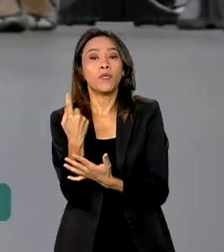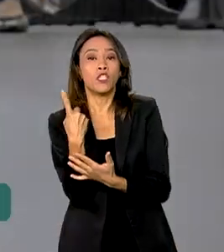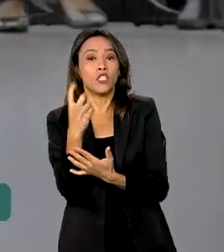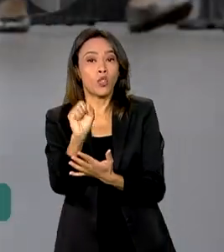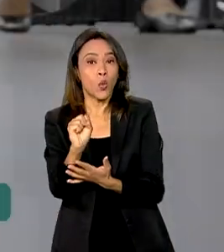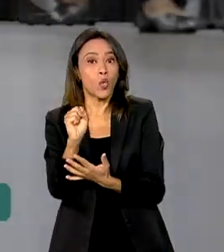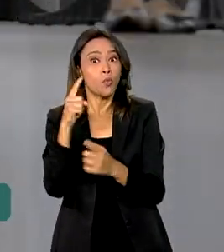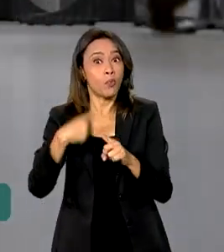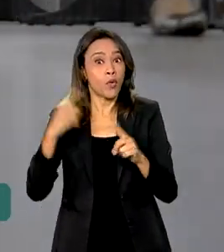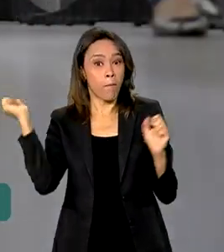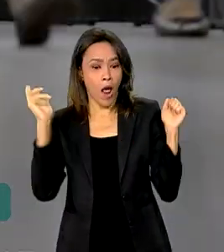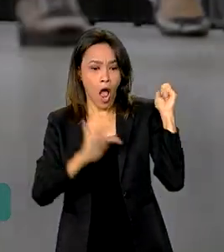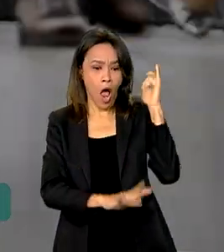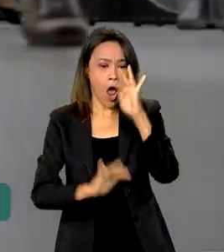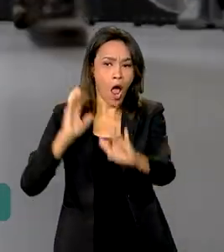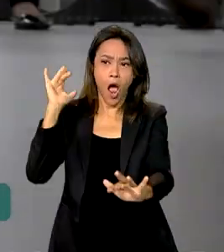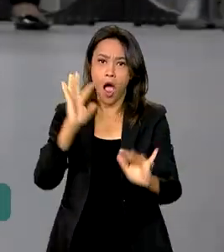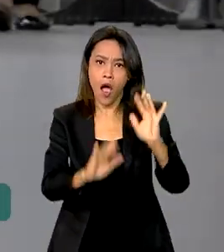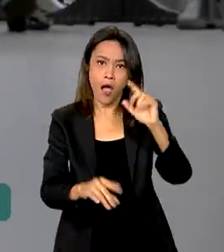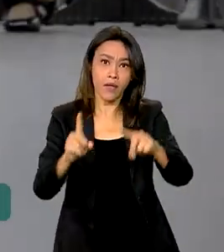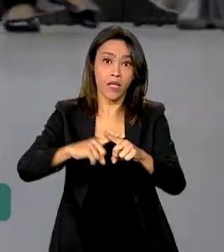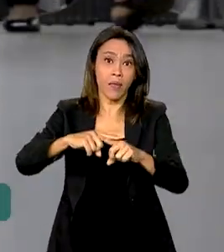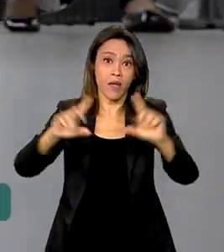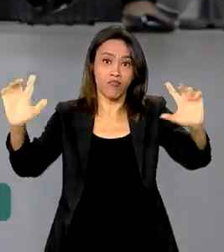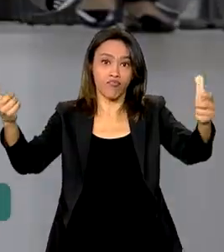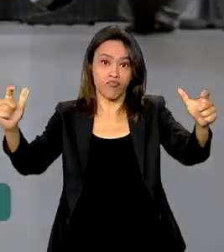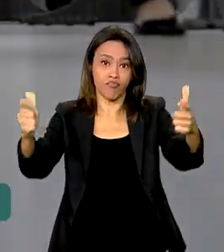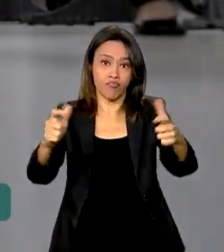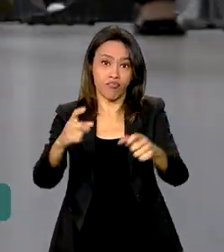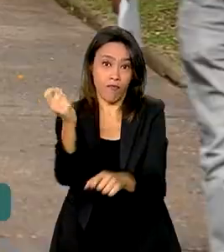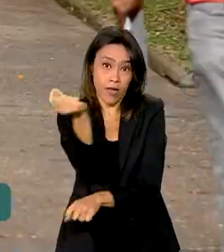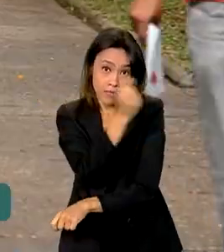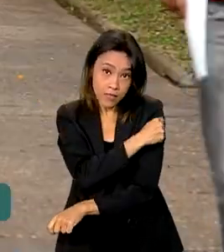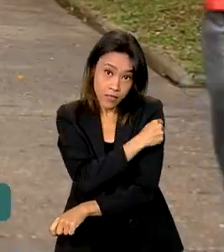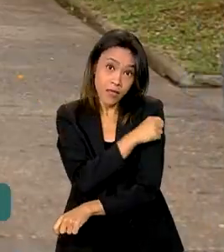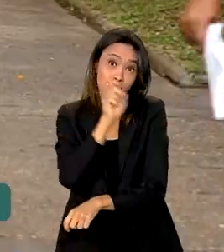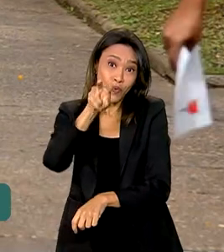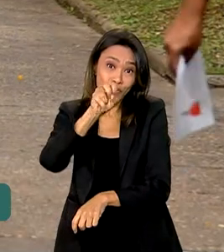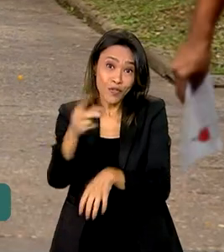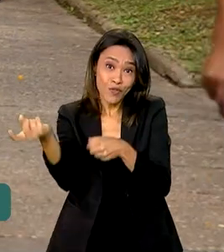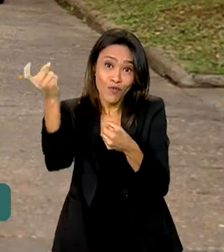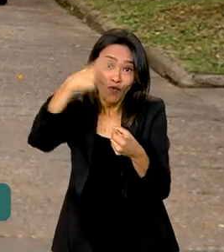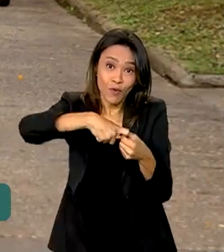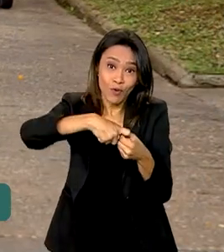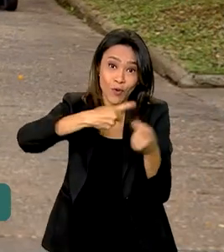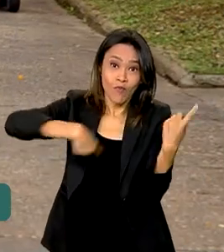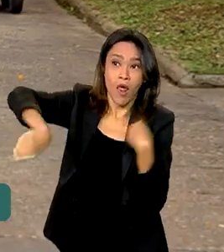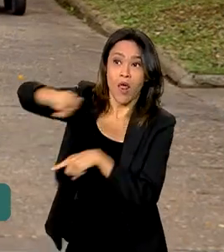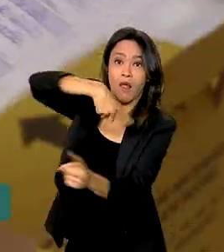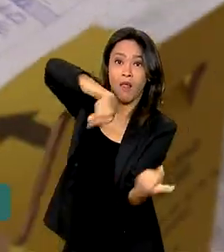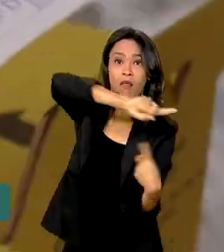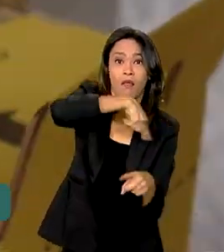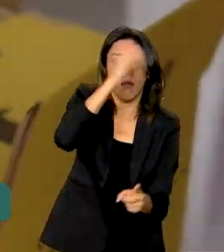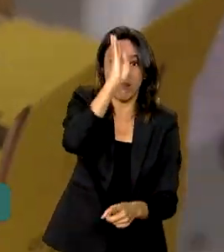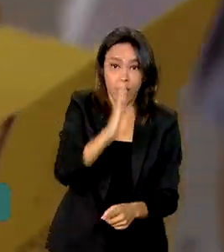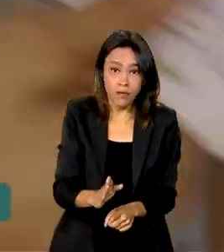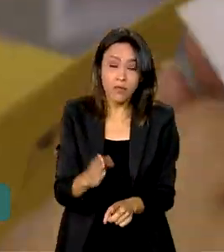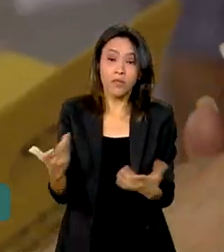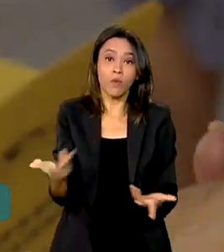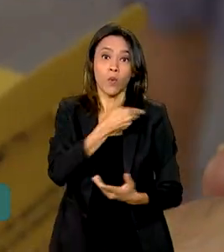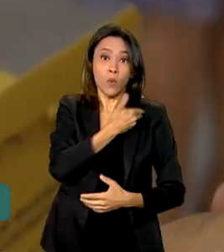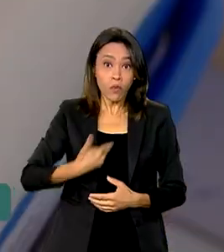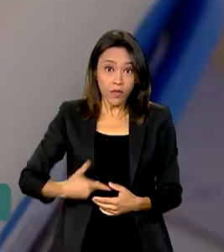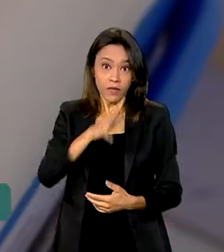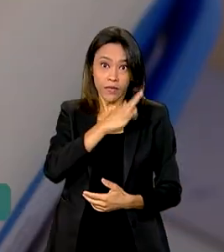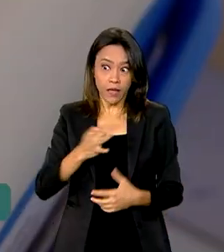migratório associado às baixas coberturas vacinais, o vírus voltou a circular no país. O governo federal